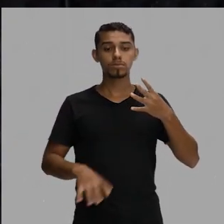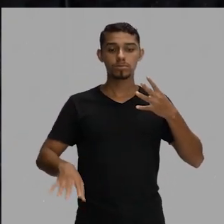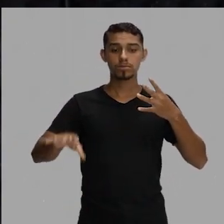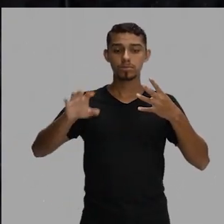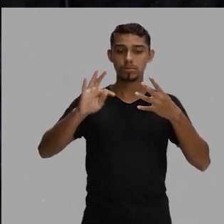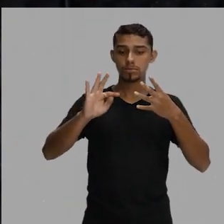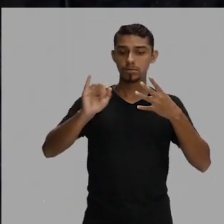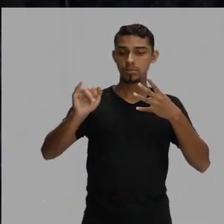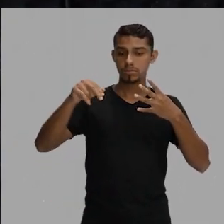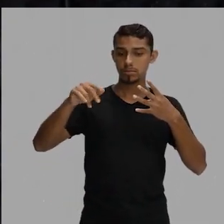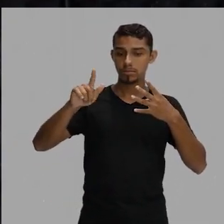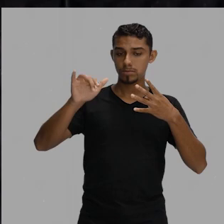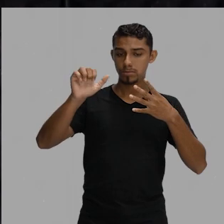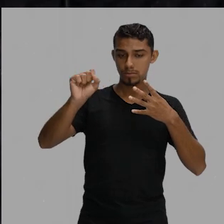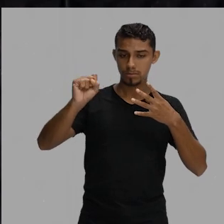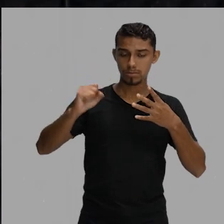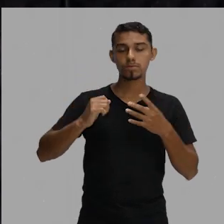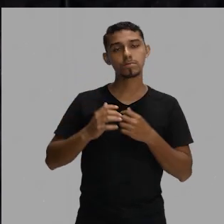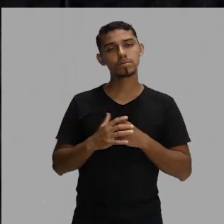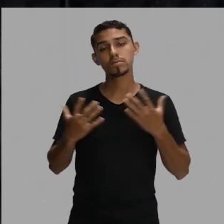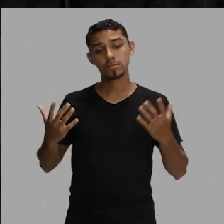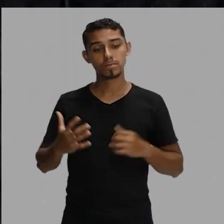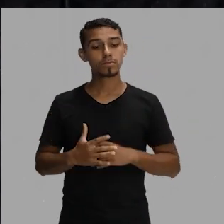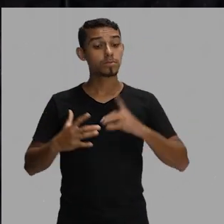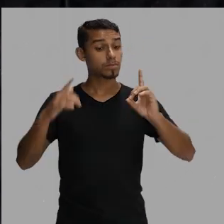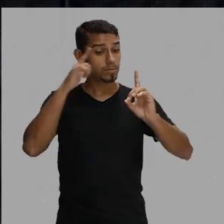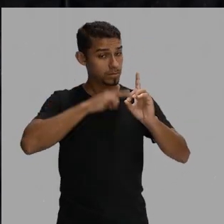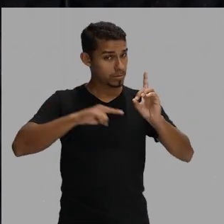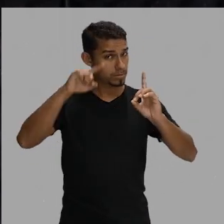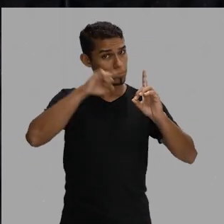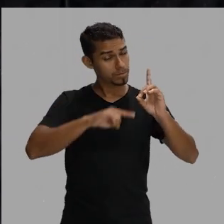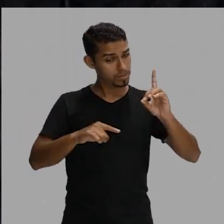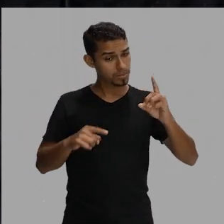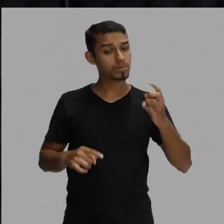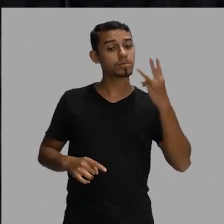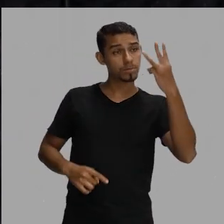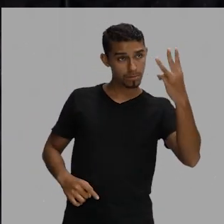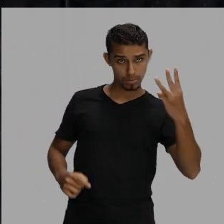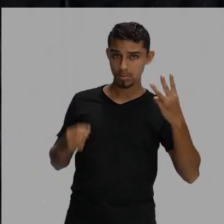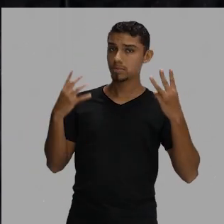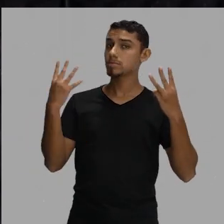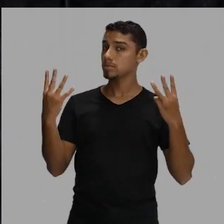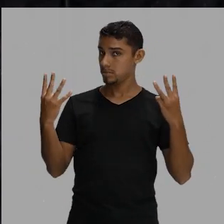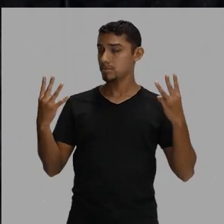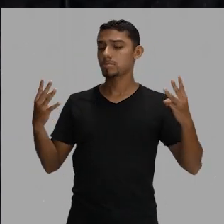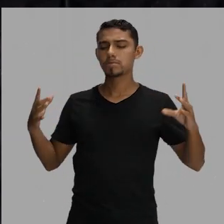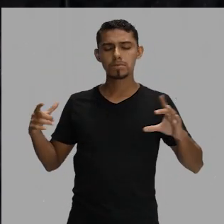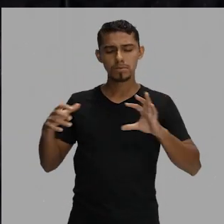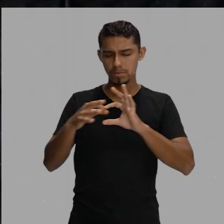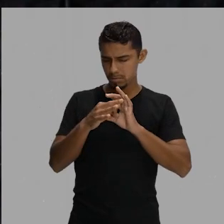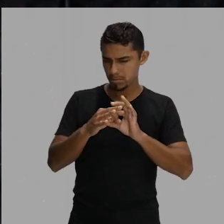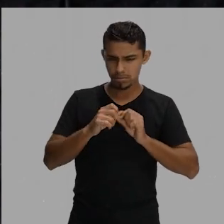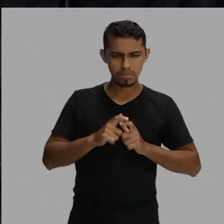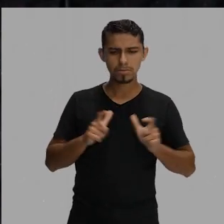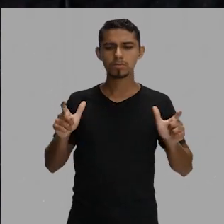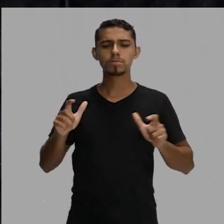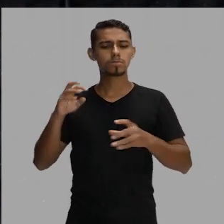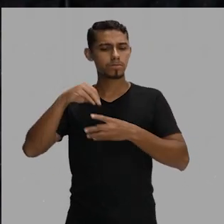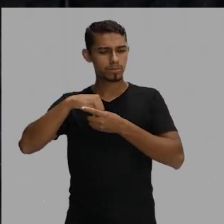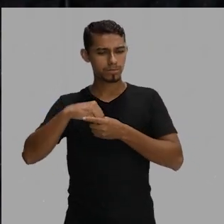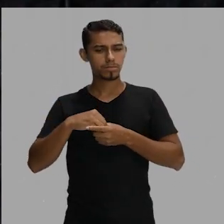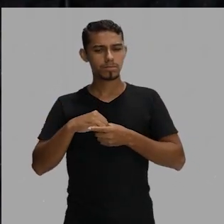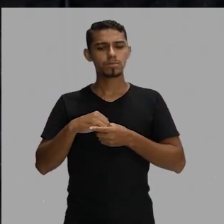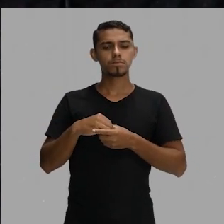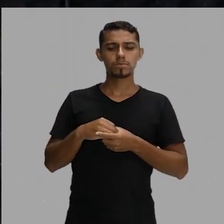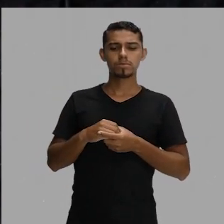esses indivíduos, tá? A letra D diz que o 3 e 4 tem maior número de genes em comum, ou